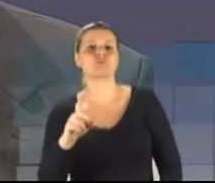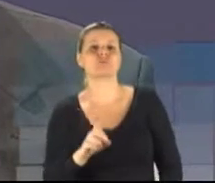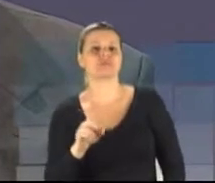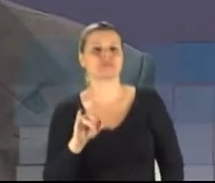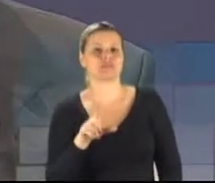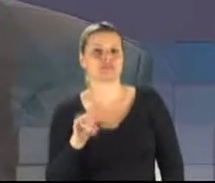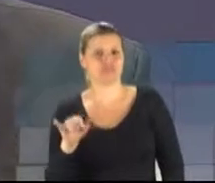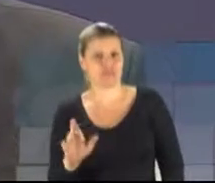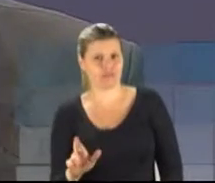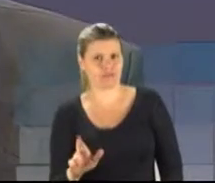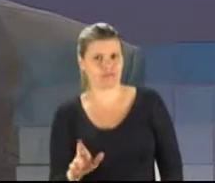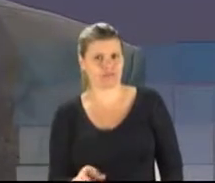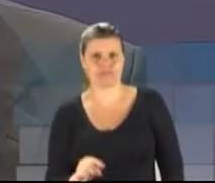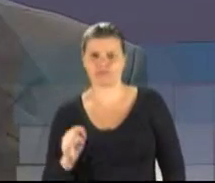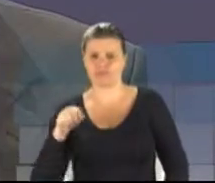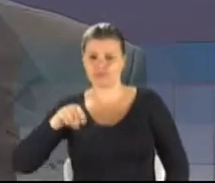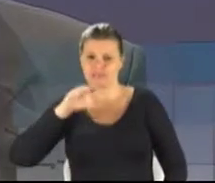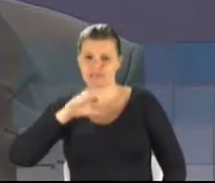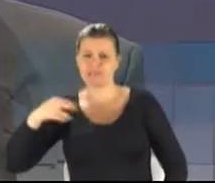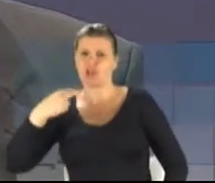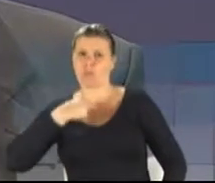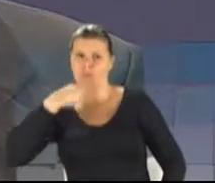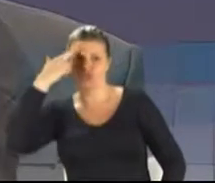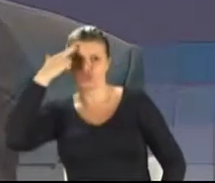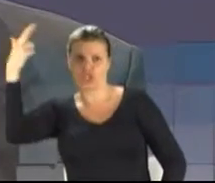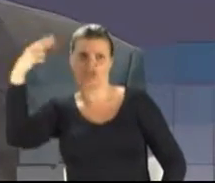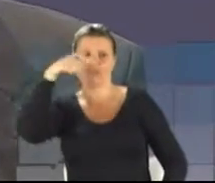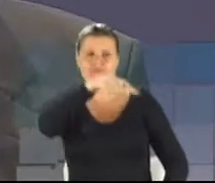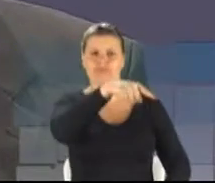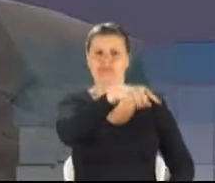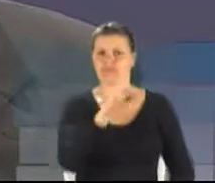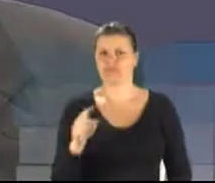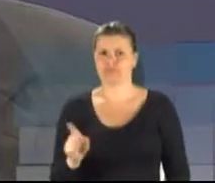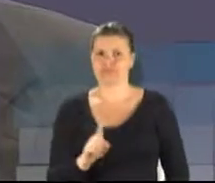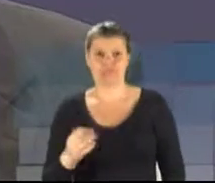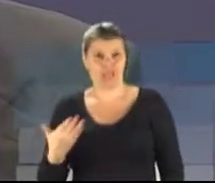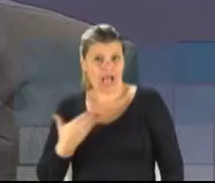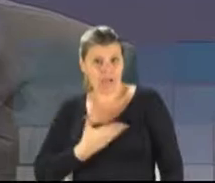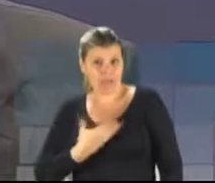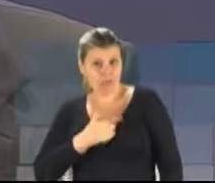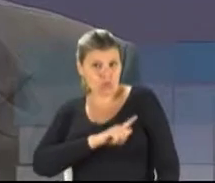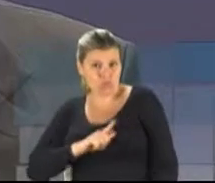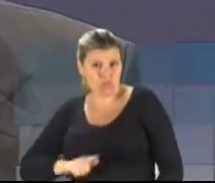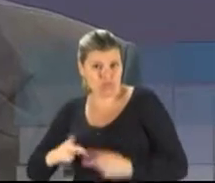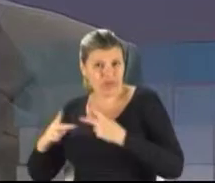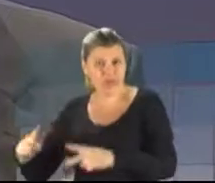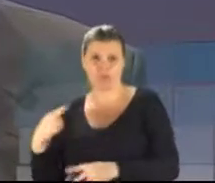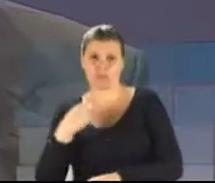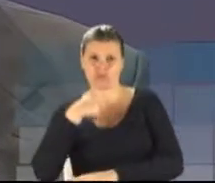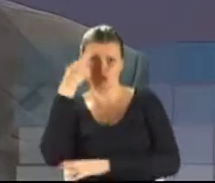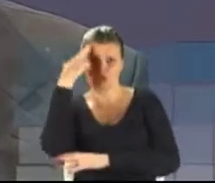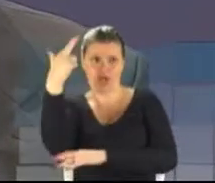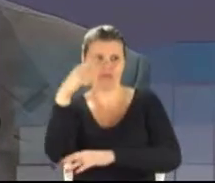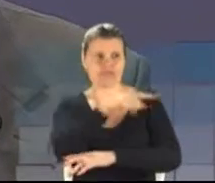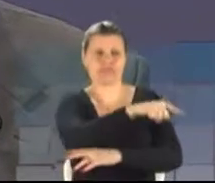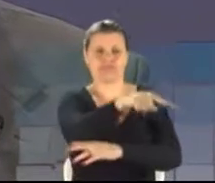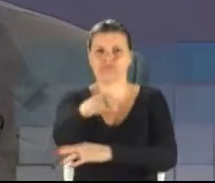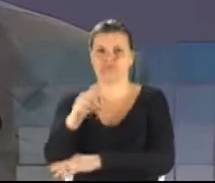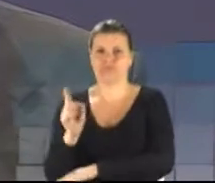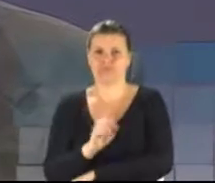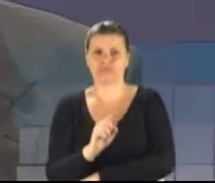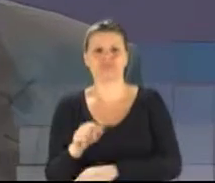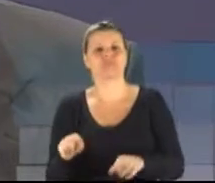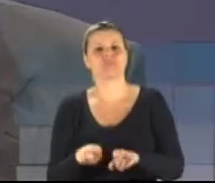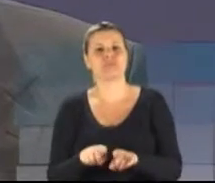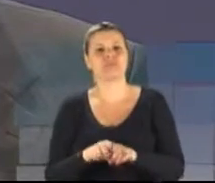concursados e não chefe os amigos do governador não vão ser chefe de coisa nenhuma nós vamos reduzir inclusive desses